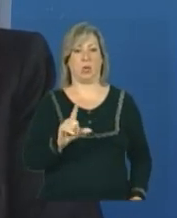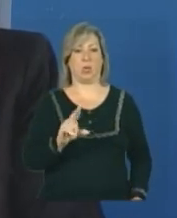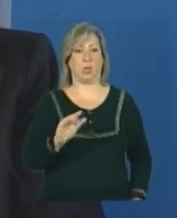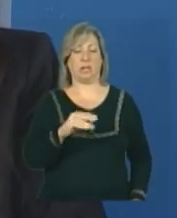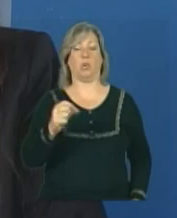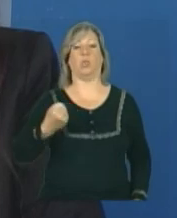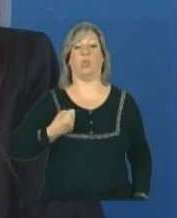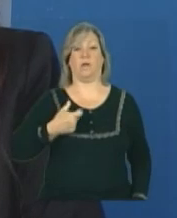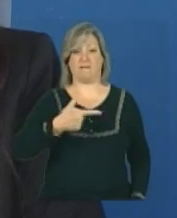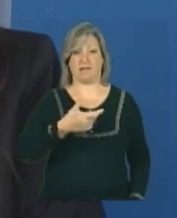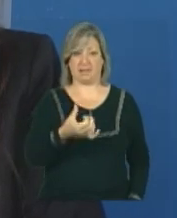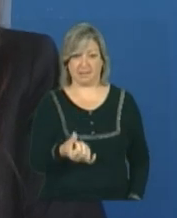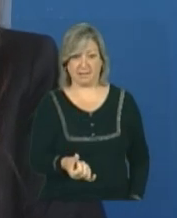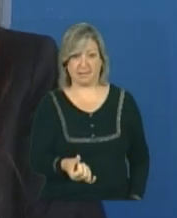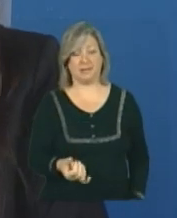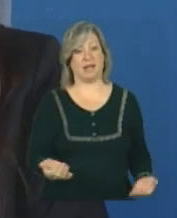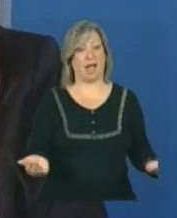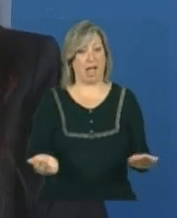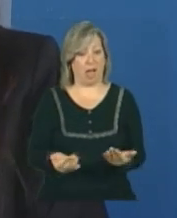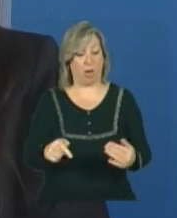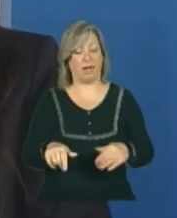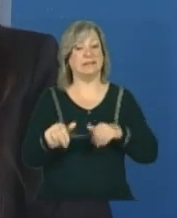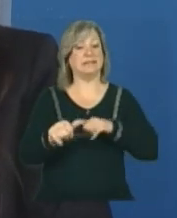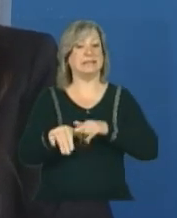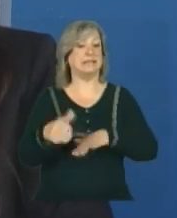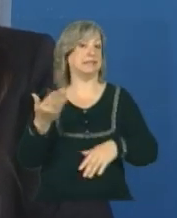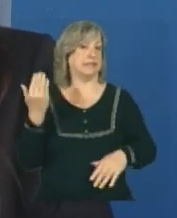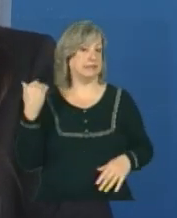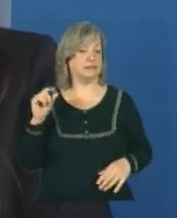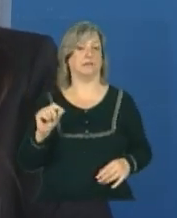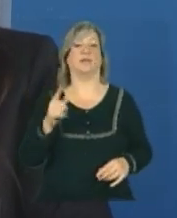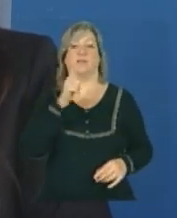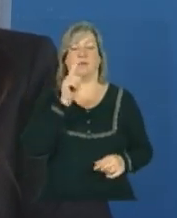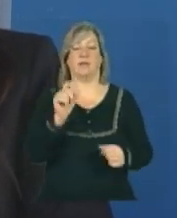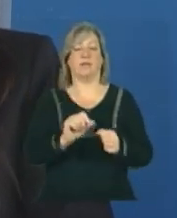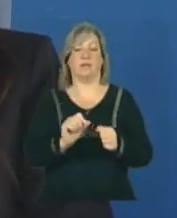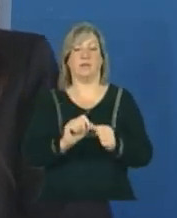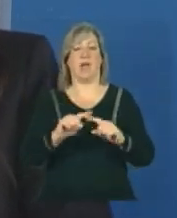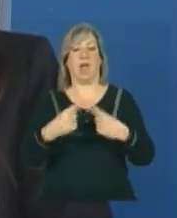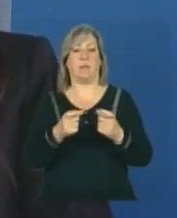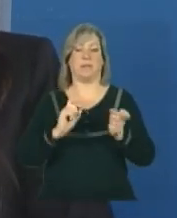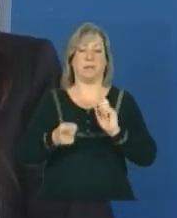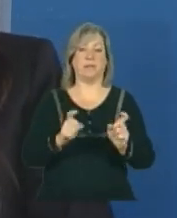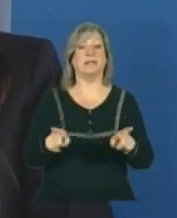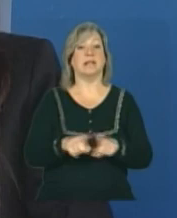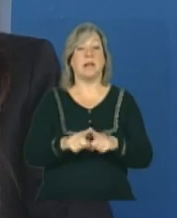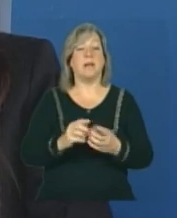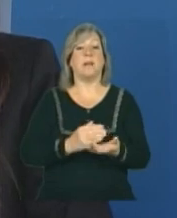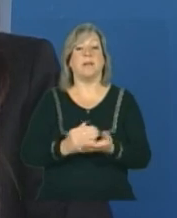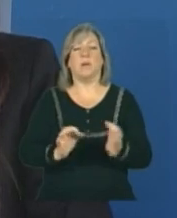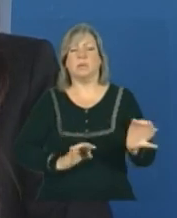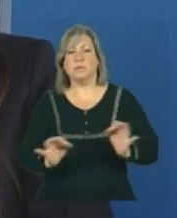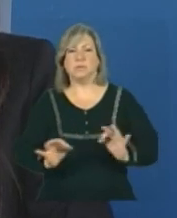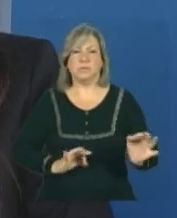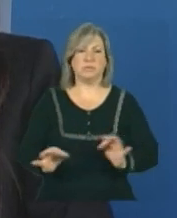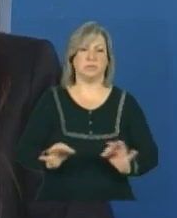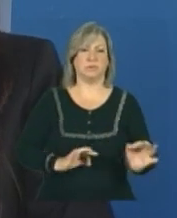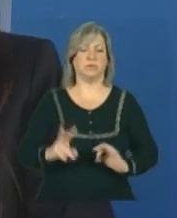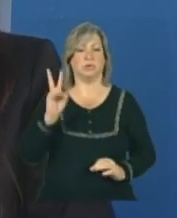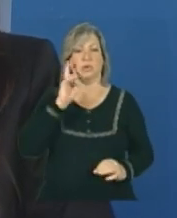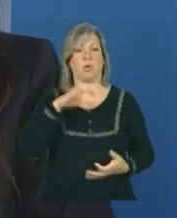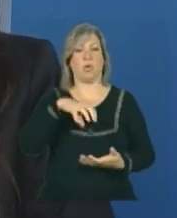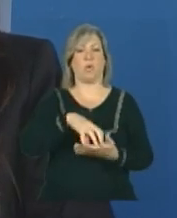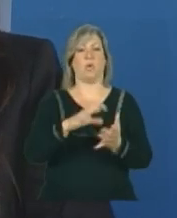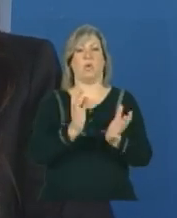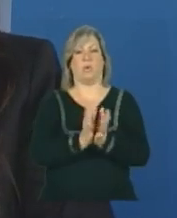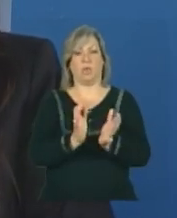né? Agora de setembro, que foi discutida na reunião de setembro, e também passou por um processo de pactuação na Comissão